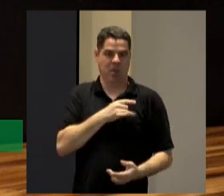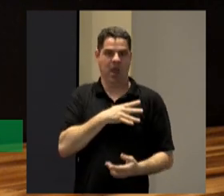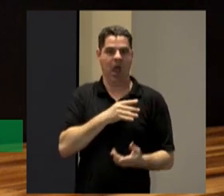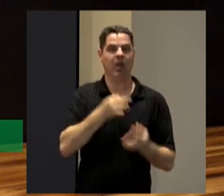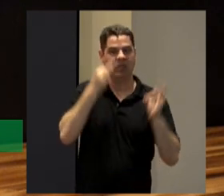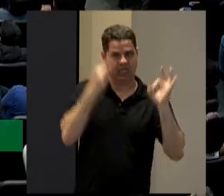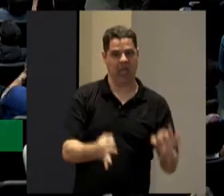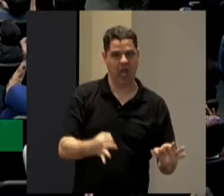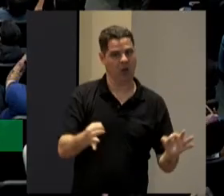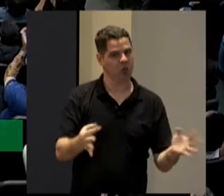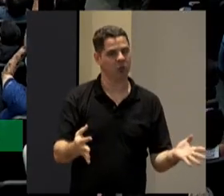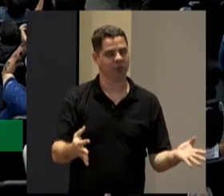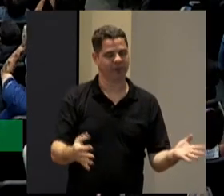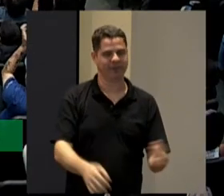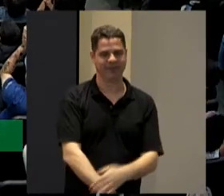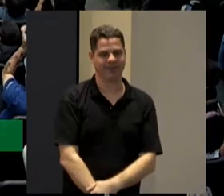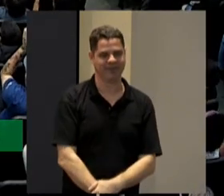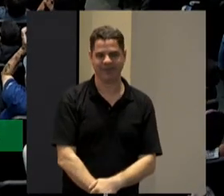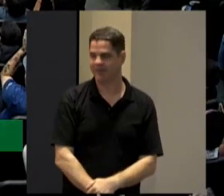dito.